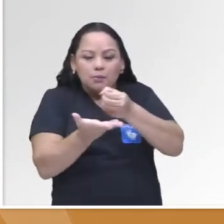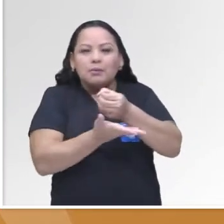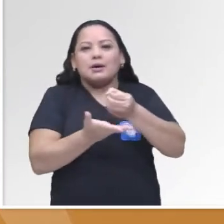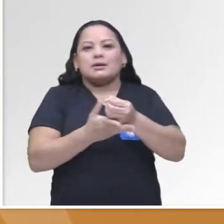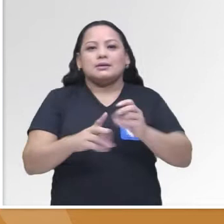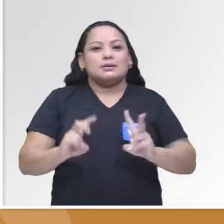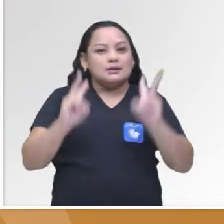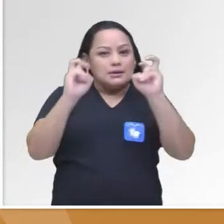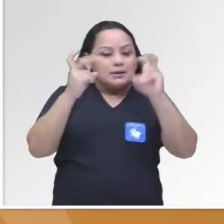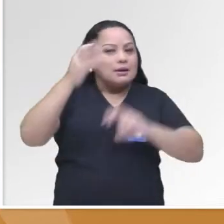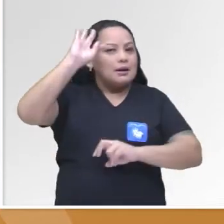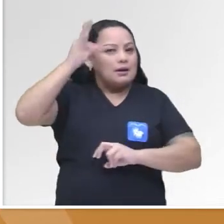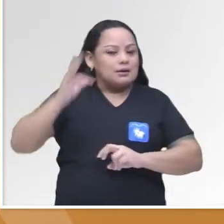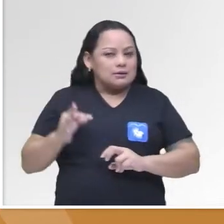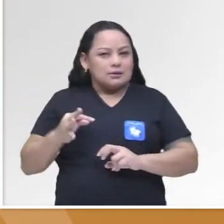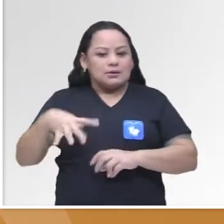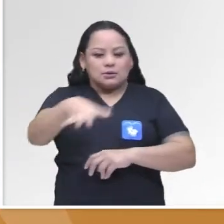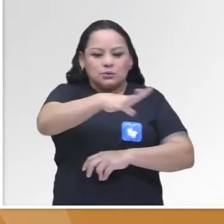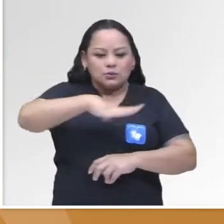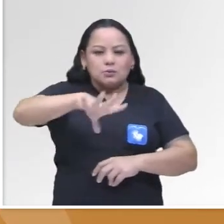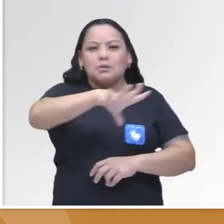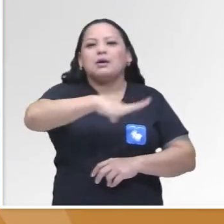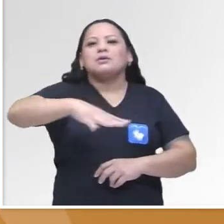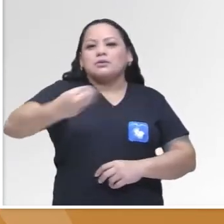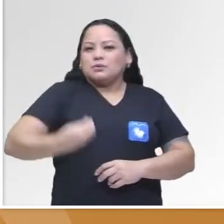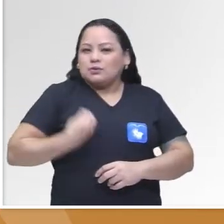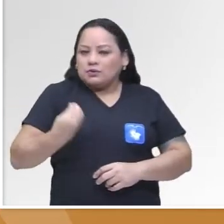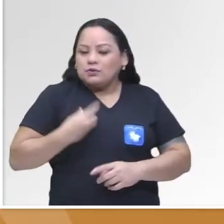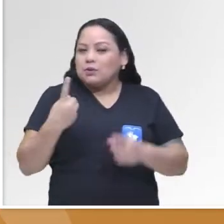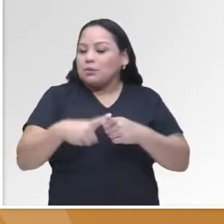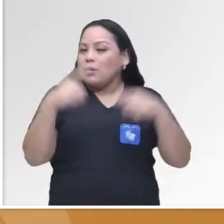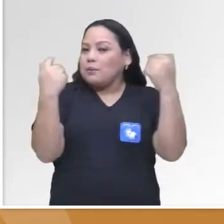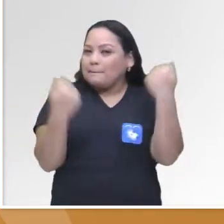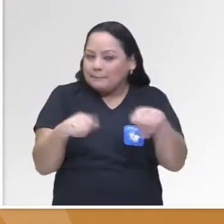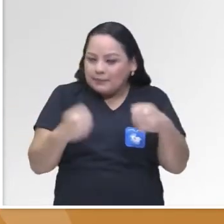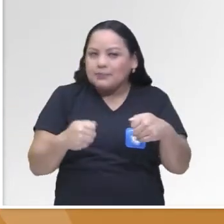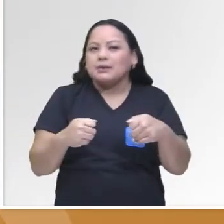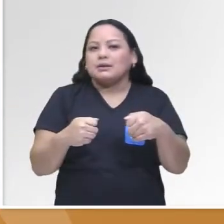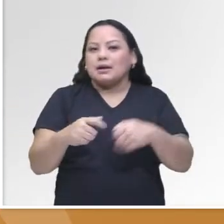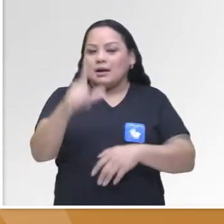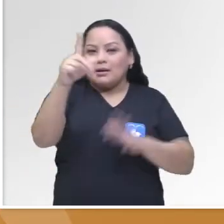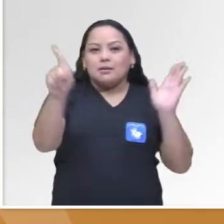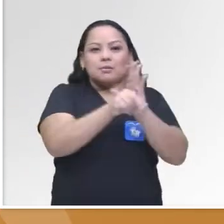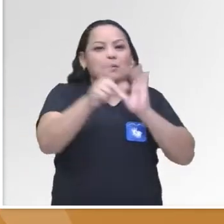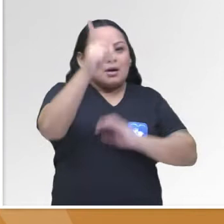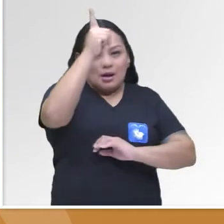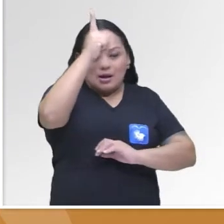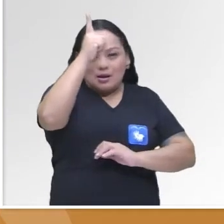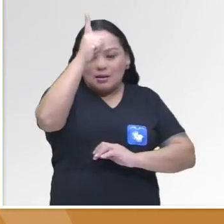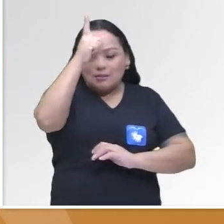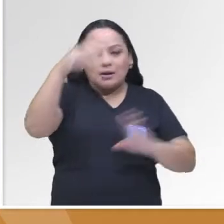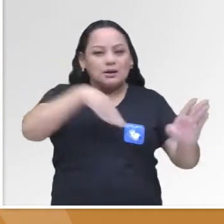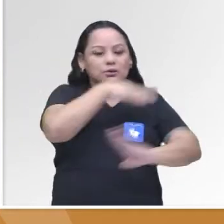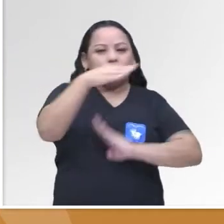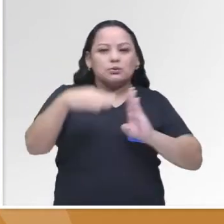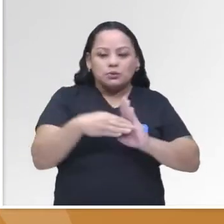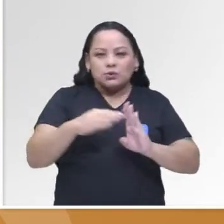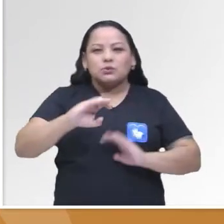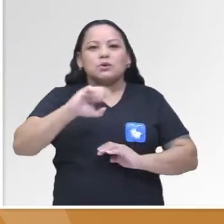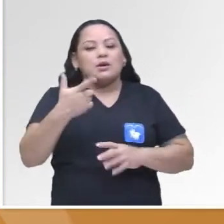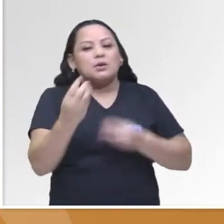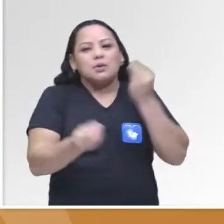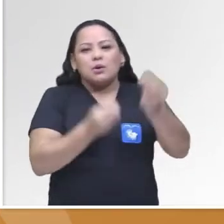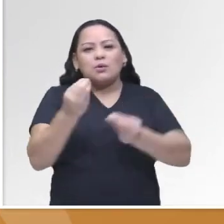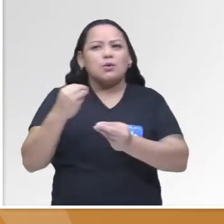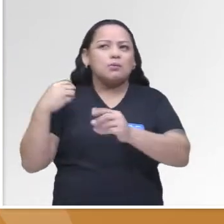da teoria do espaço vital que seria necessário para a Alemanha. E tudo isso, claro, que vem de